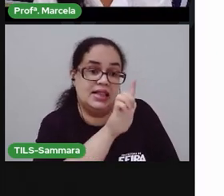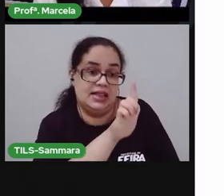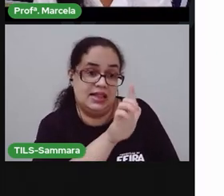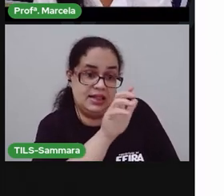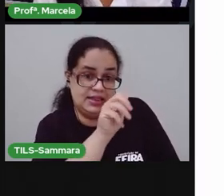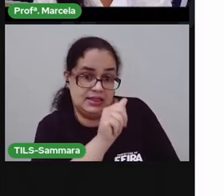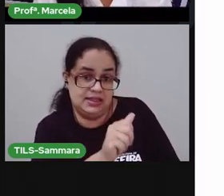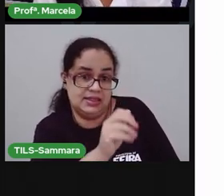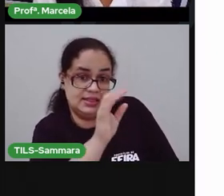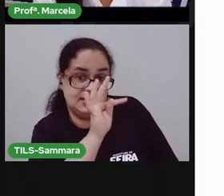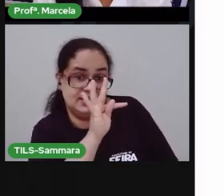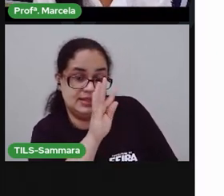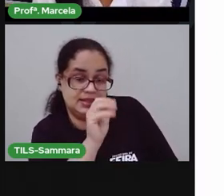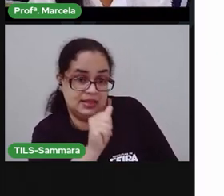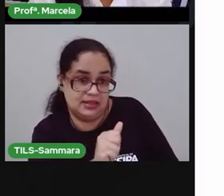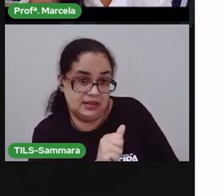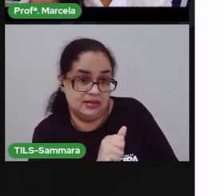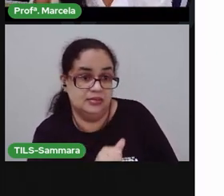Lata.